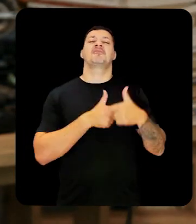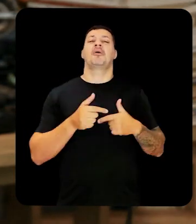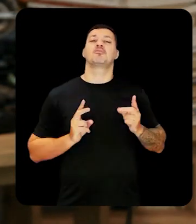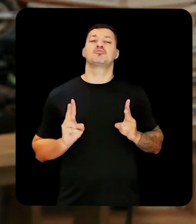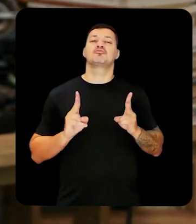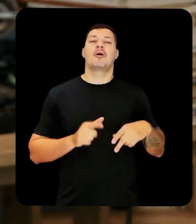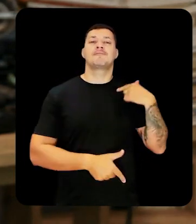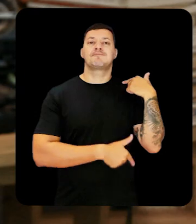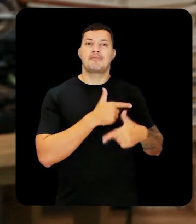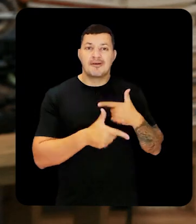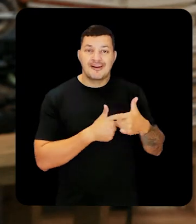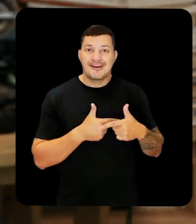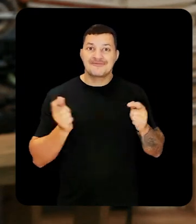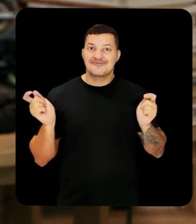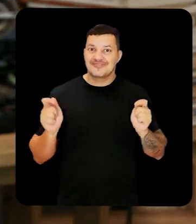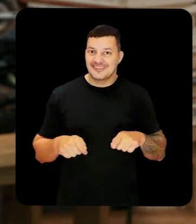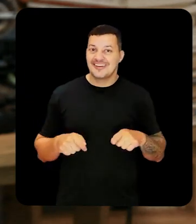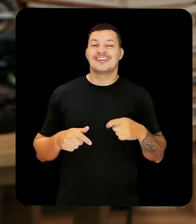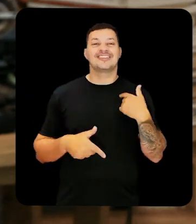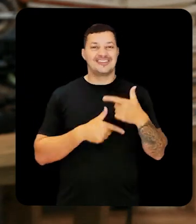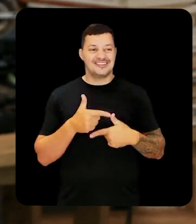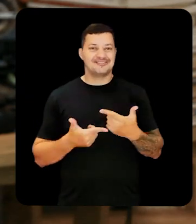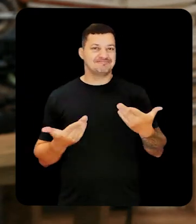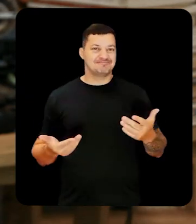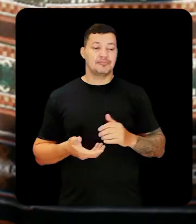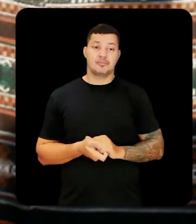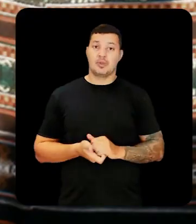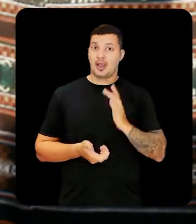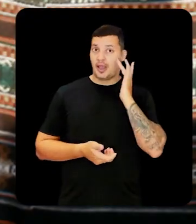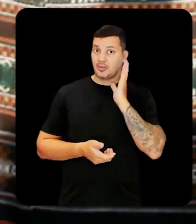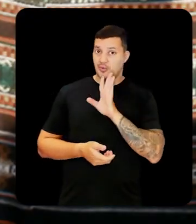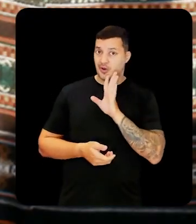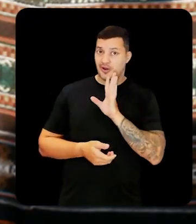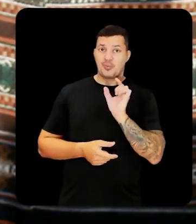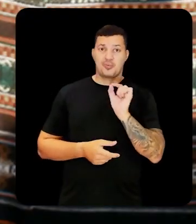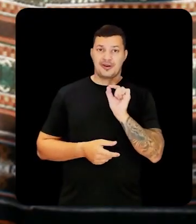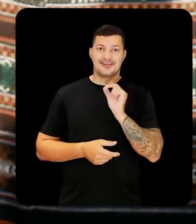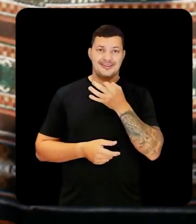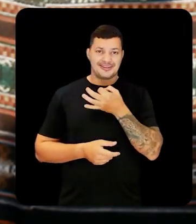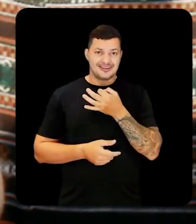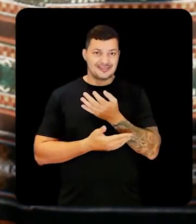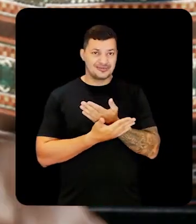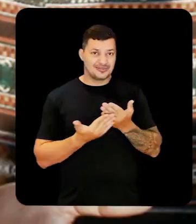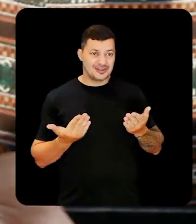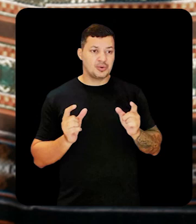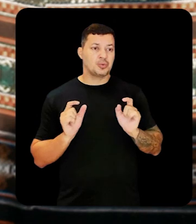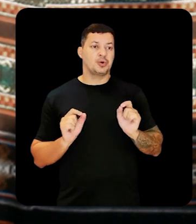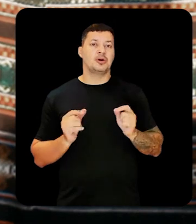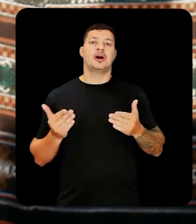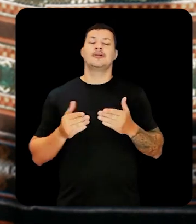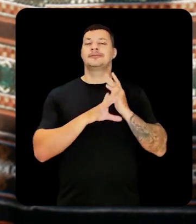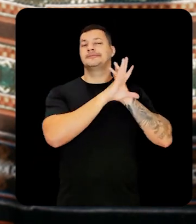e que continua dando a cara a tapa para poder fazer os seus trabalhos. Eu acho muito legal que esse documentário possa passar isso